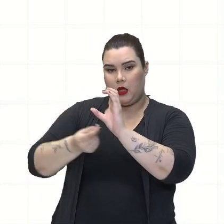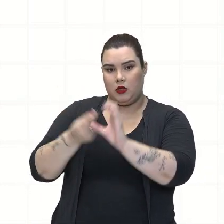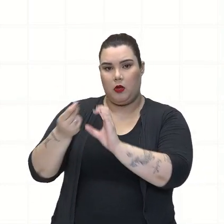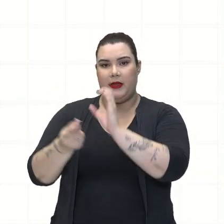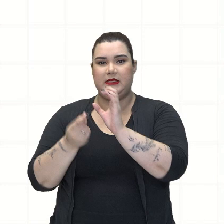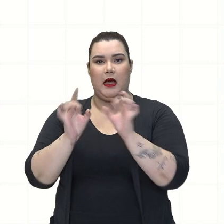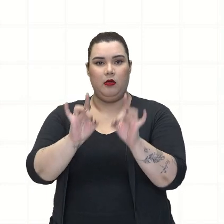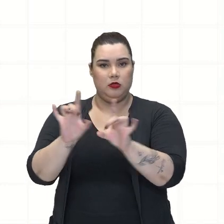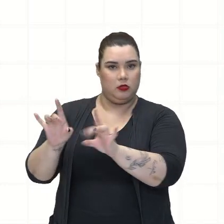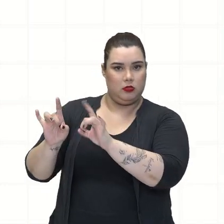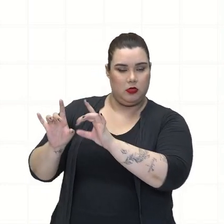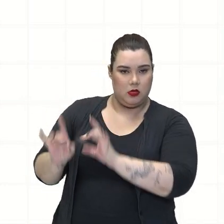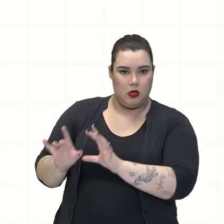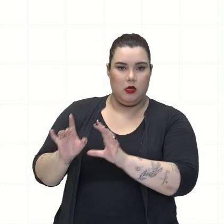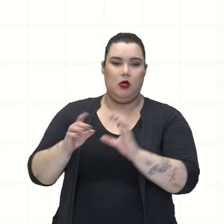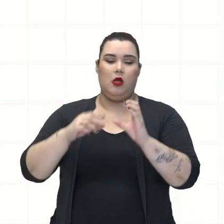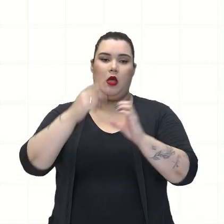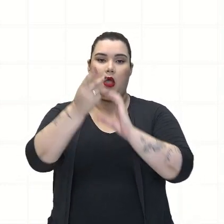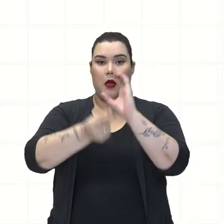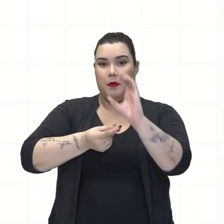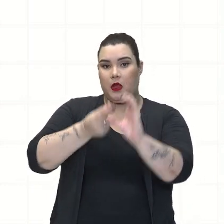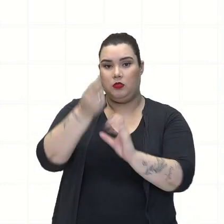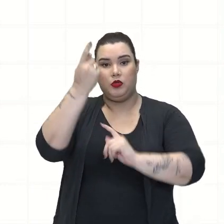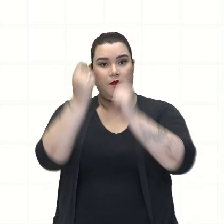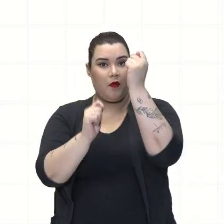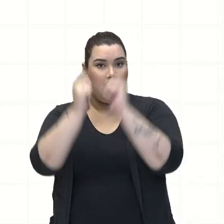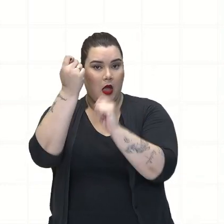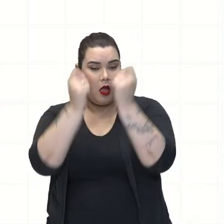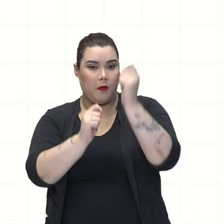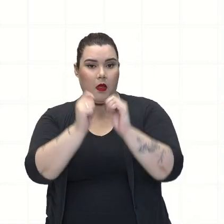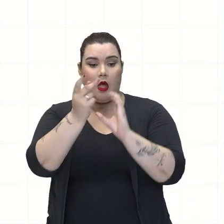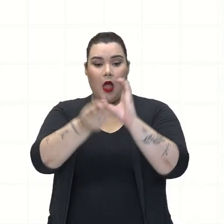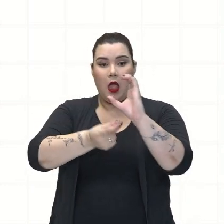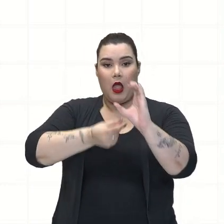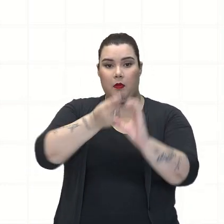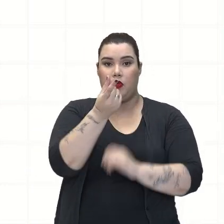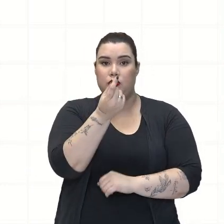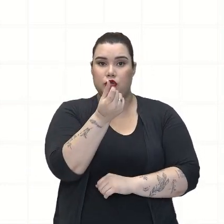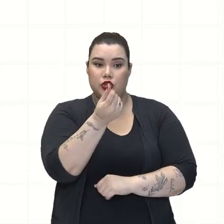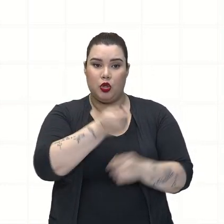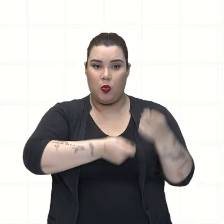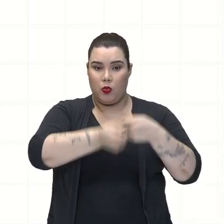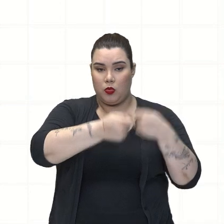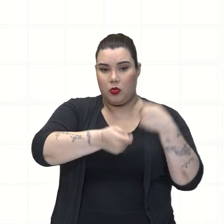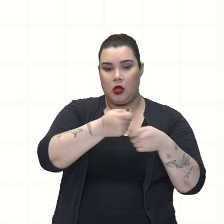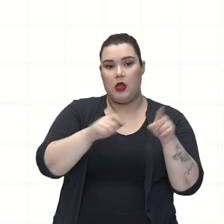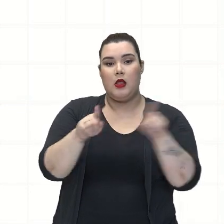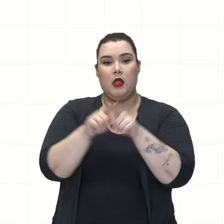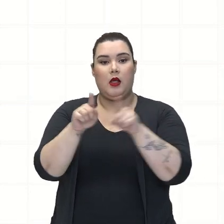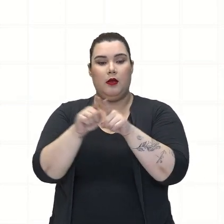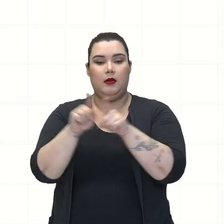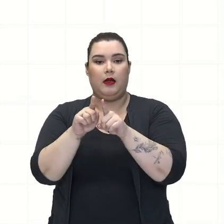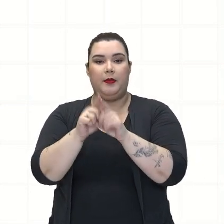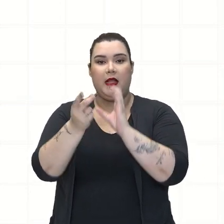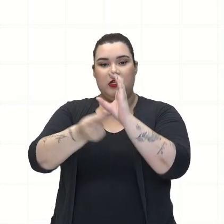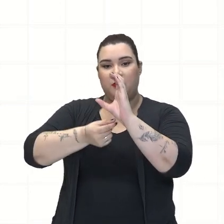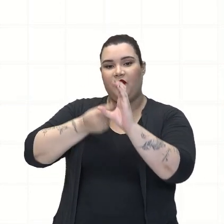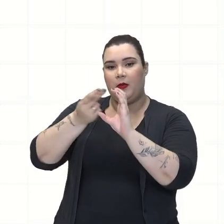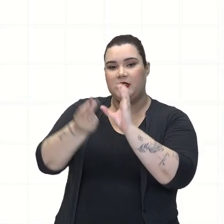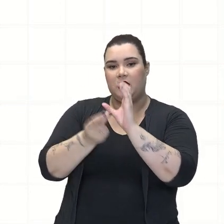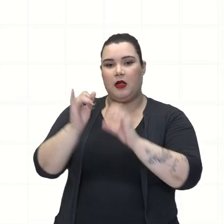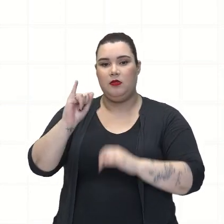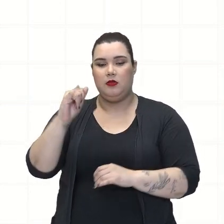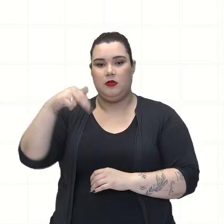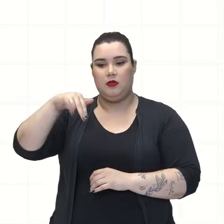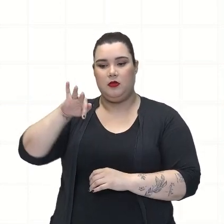o capitalismo industrial, o capitalismo financeiro e o capitalismo informacional. Então vamos lá?